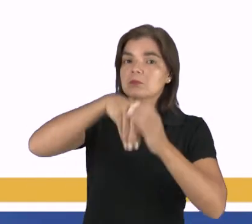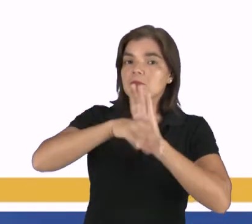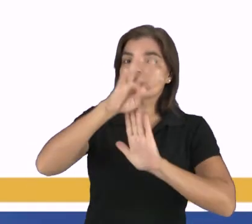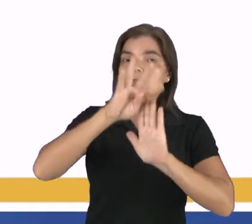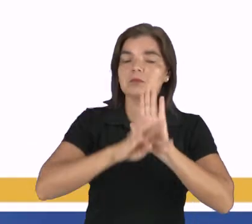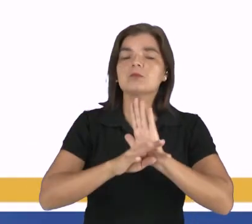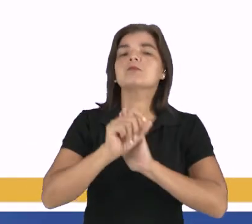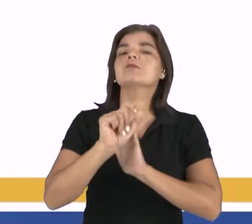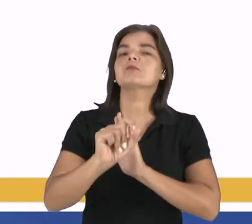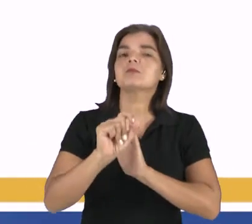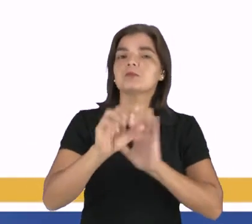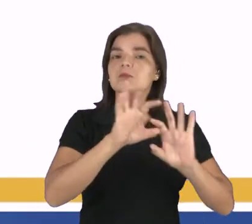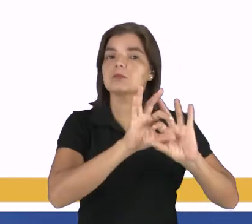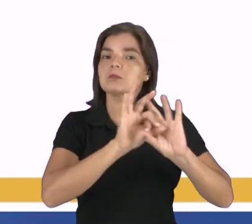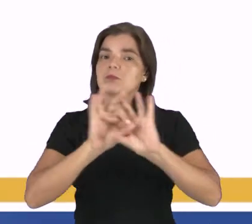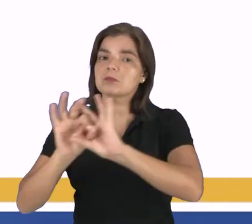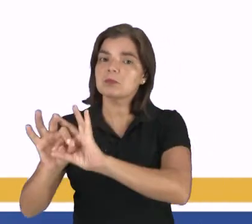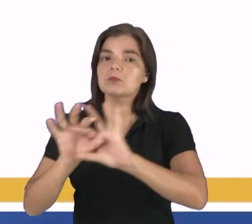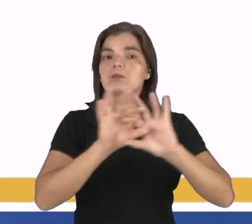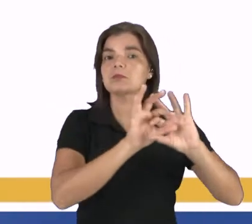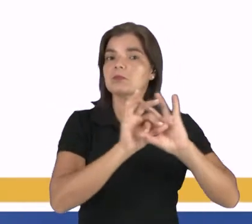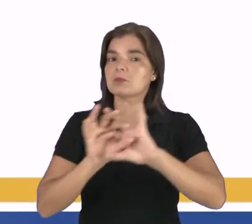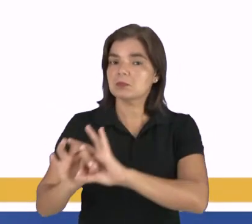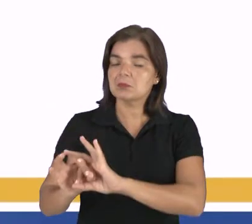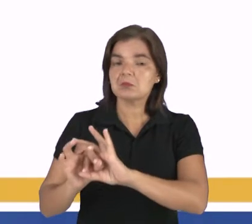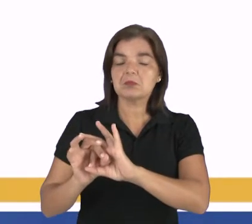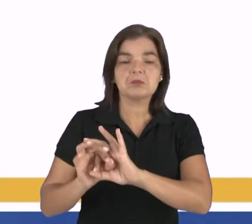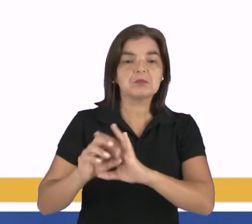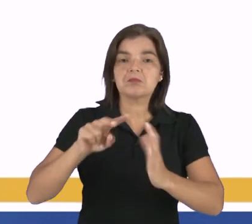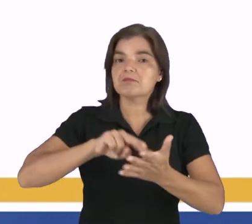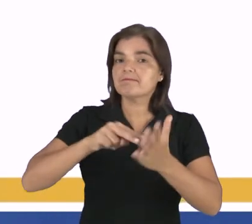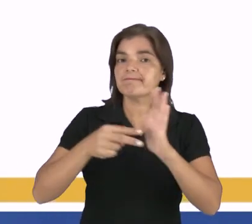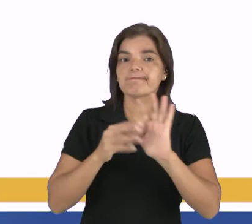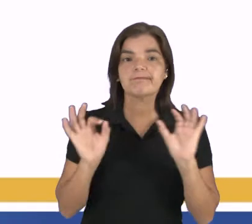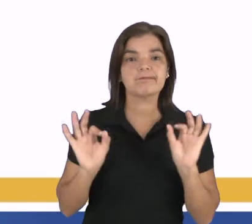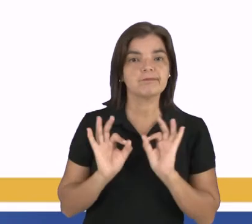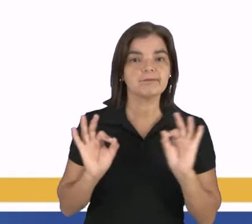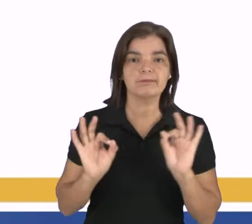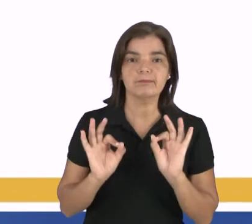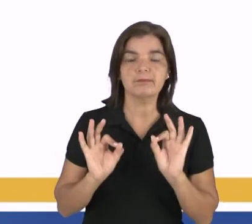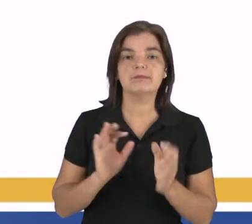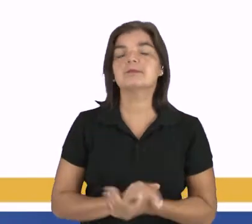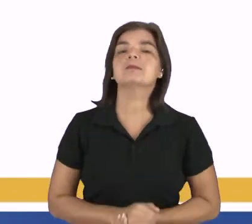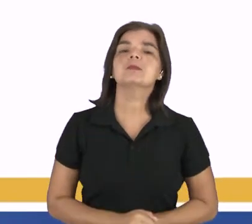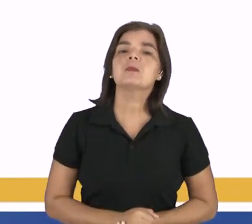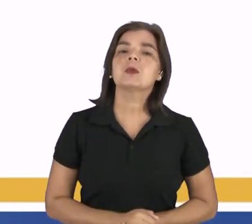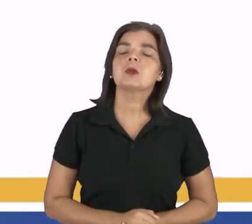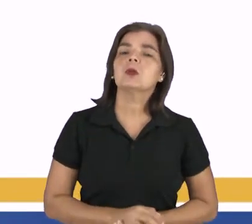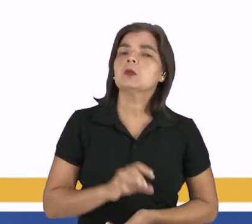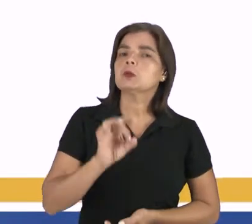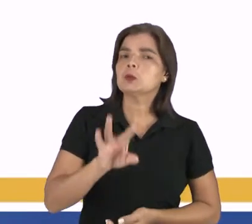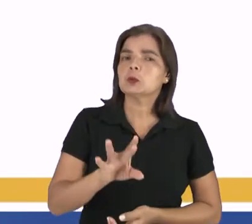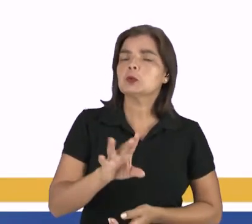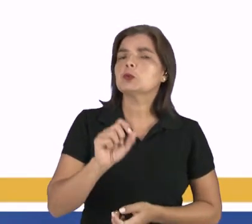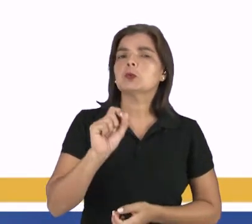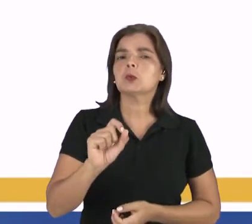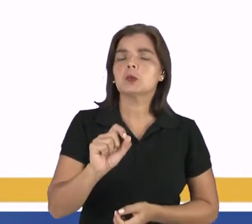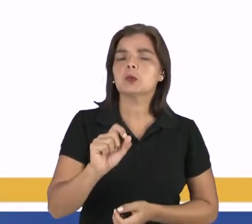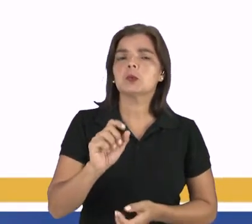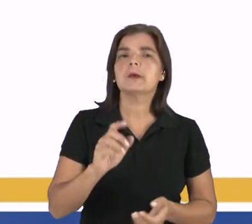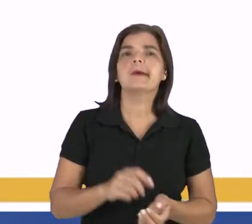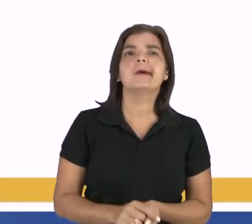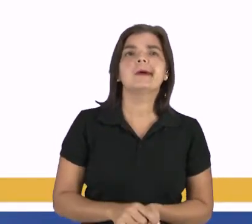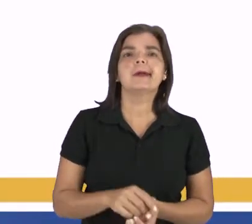de um texto, o que é coesão e coerência, senão nada disso faz sentido. Não basta costurar, como a